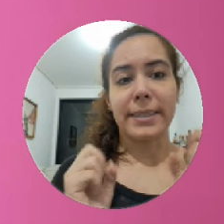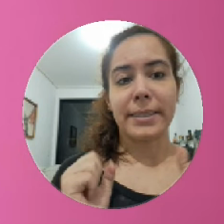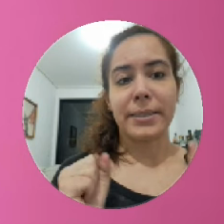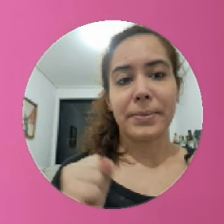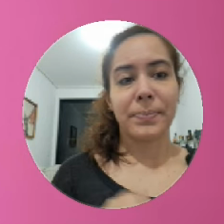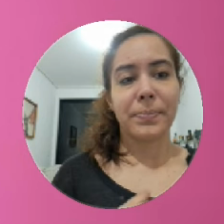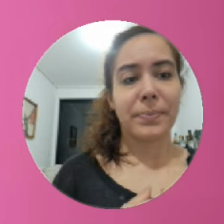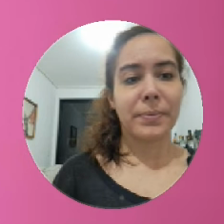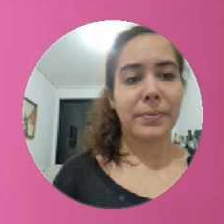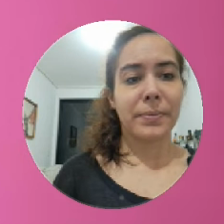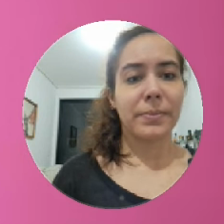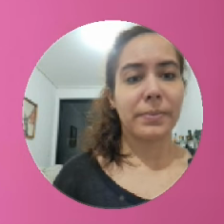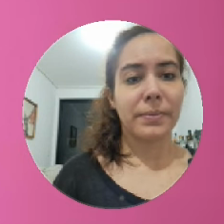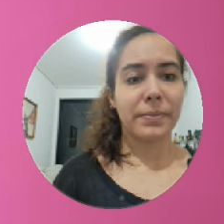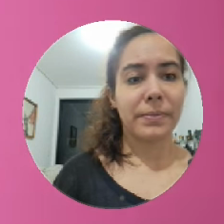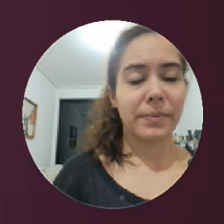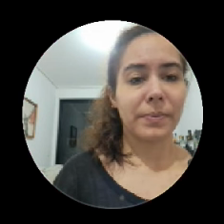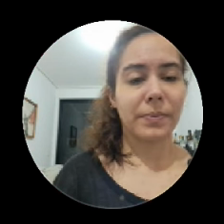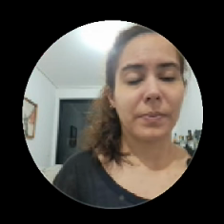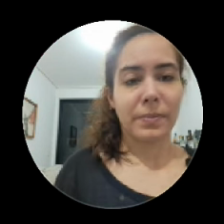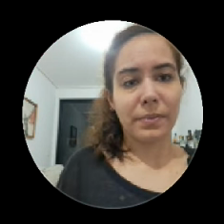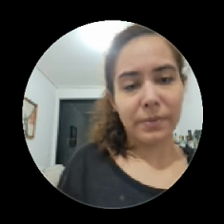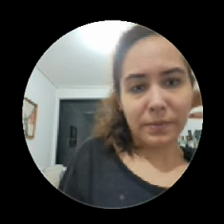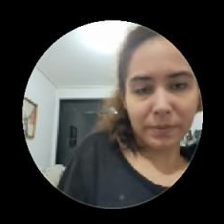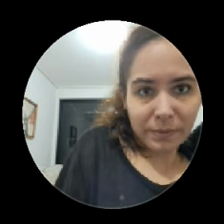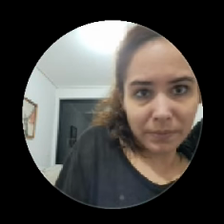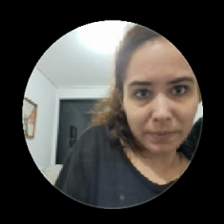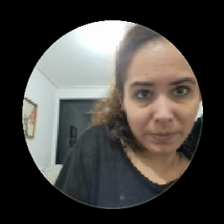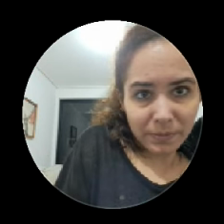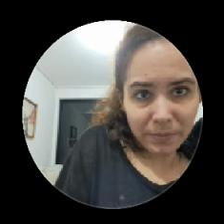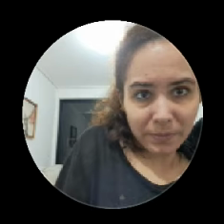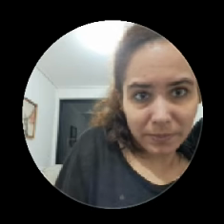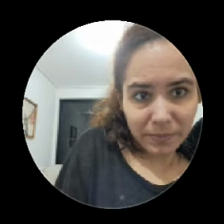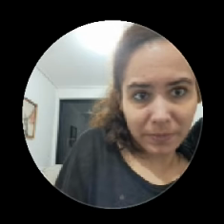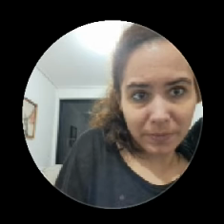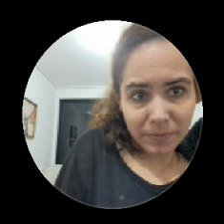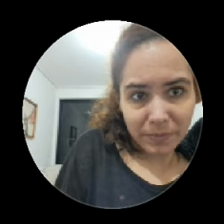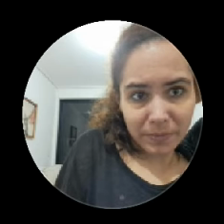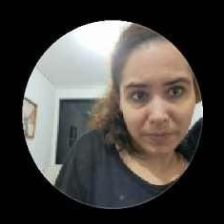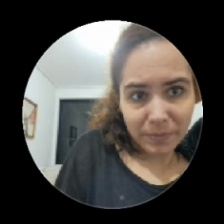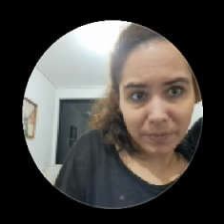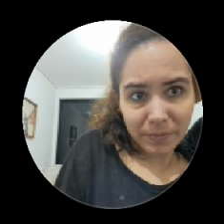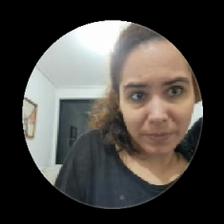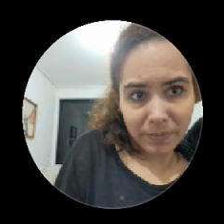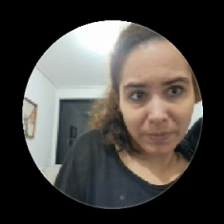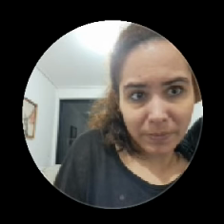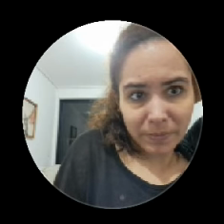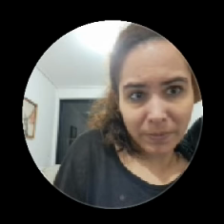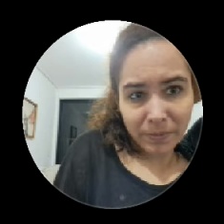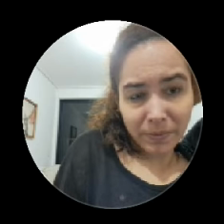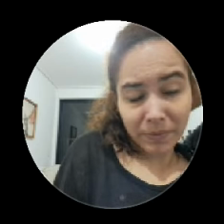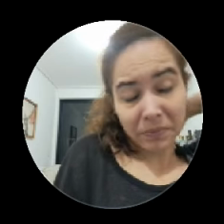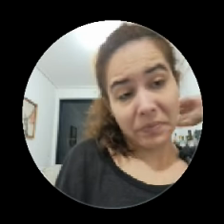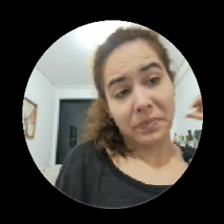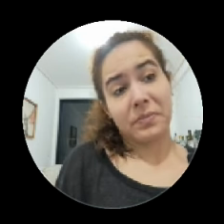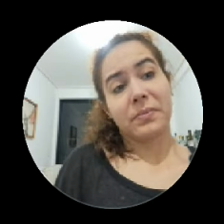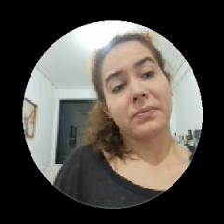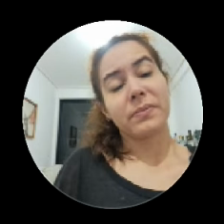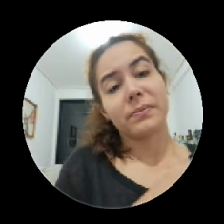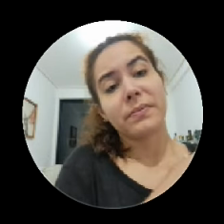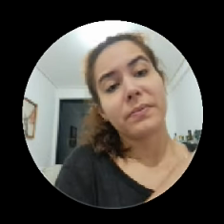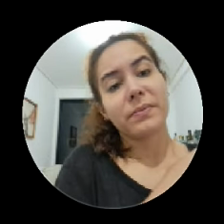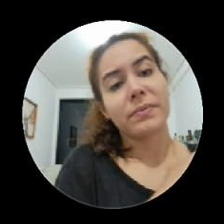Mas o Thiago, ele conseguiu construir. Ah, peraí, que eu esqueci de abrir a tela. O Thiago conseguiu construir. E um respeito.